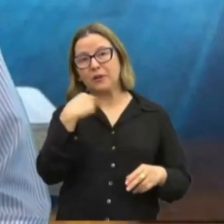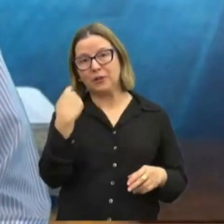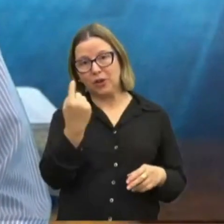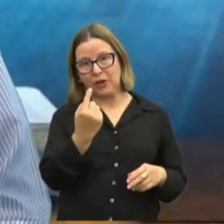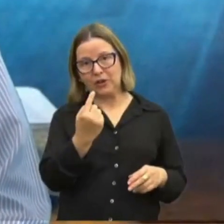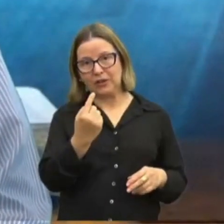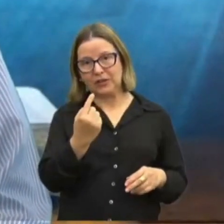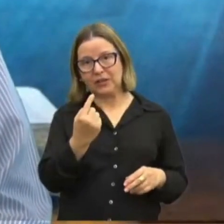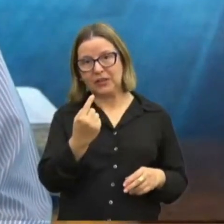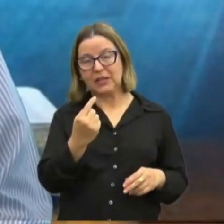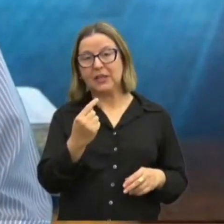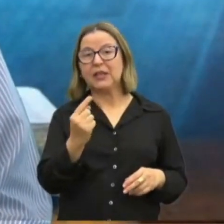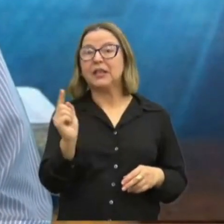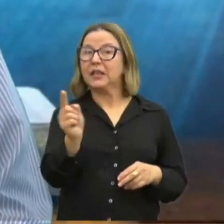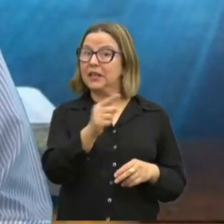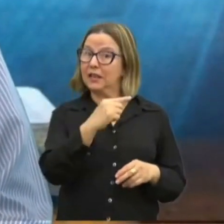amor.